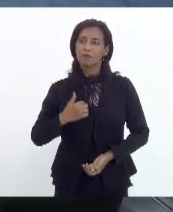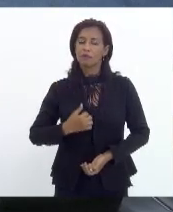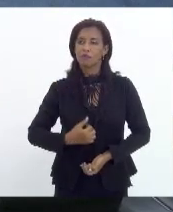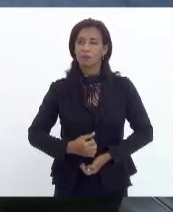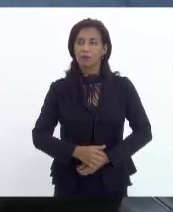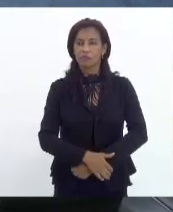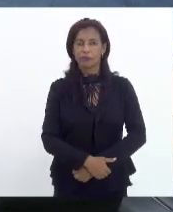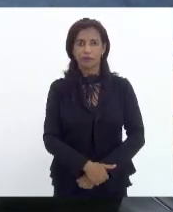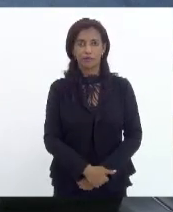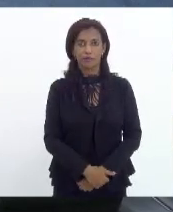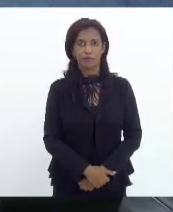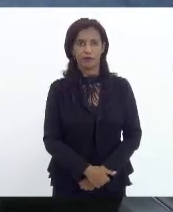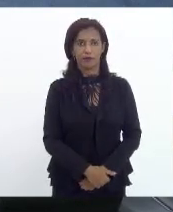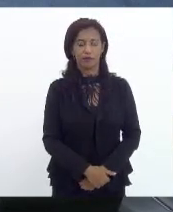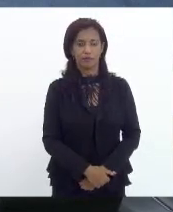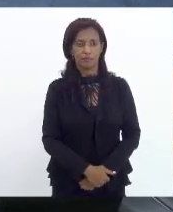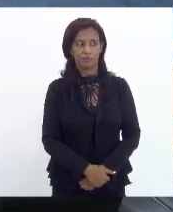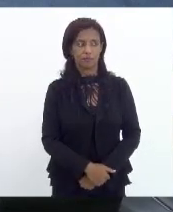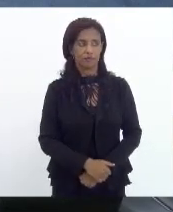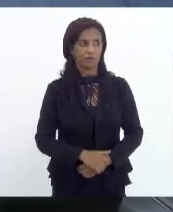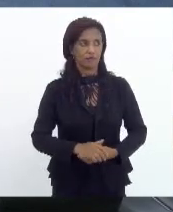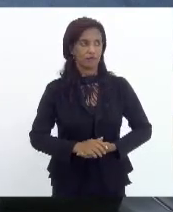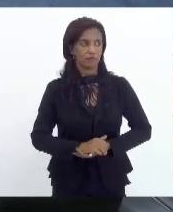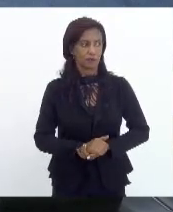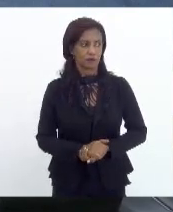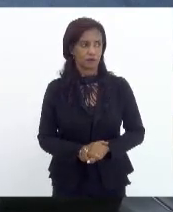E aí a